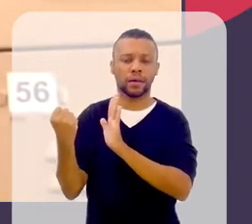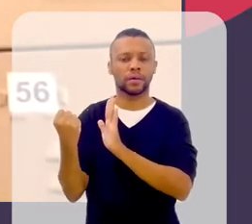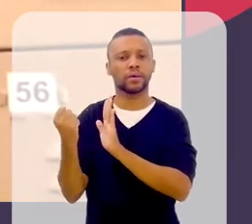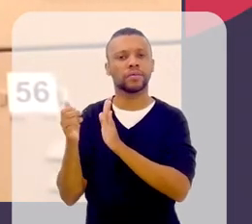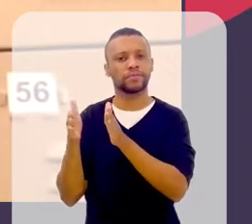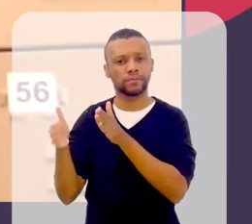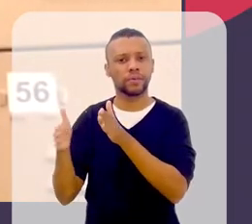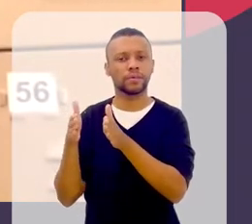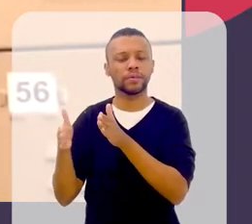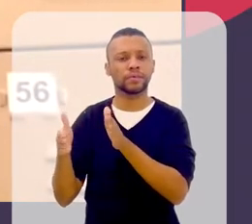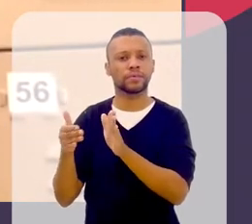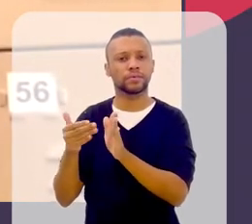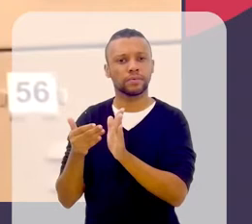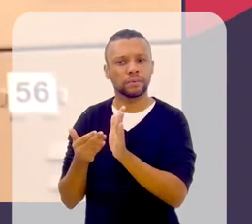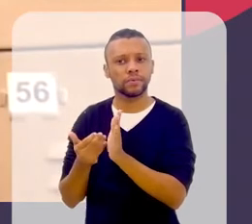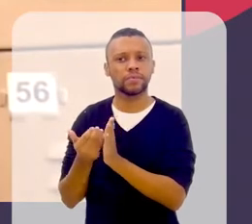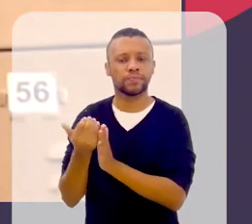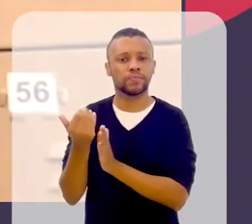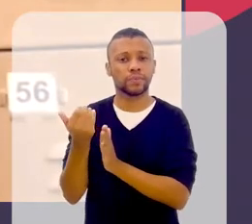também para fazer uma